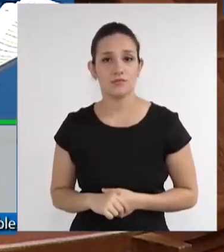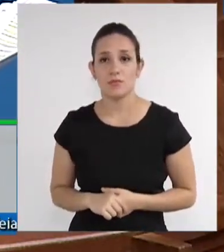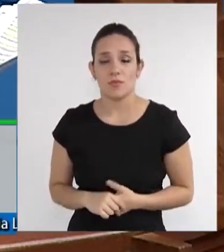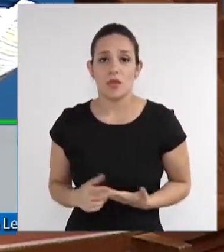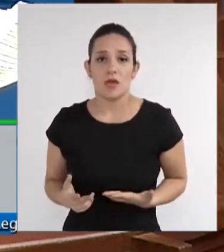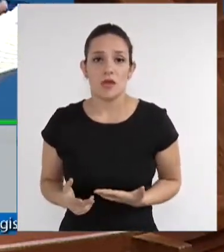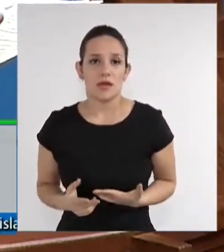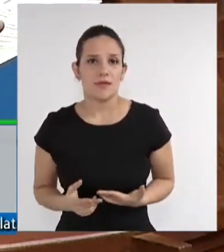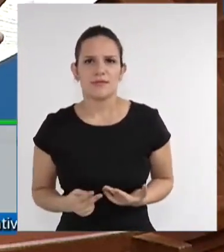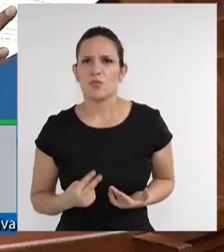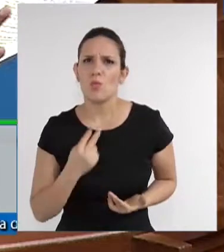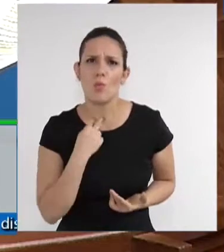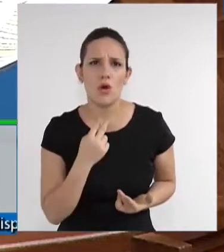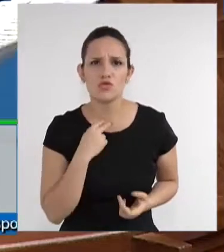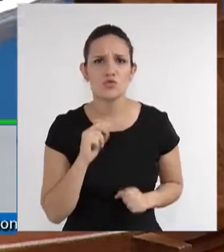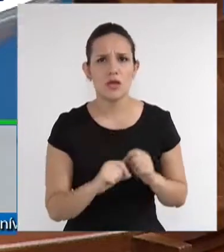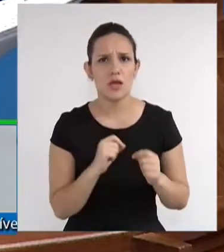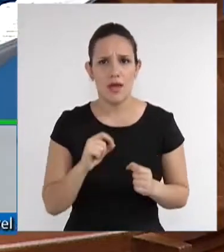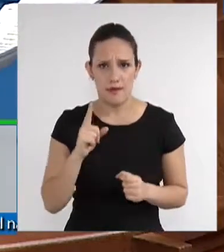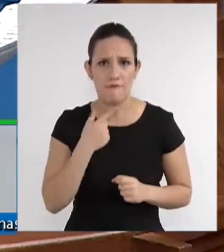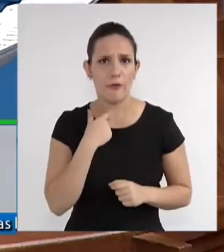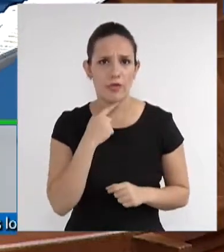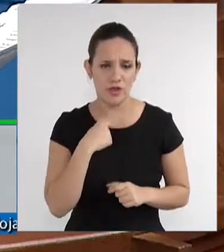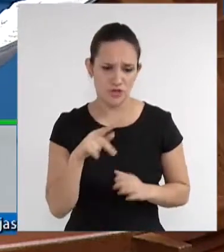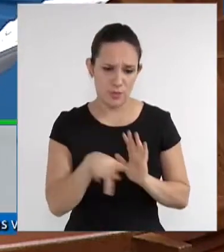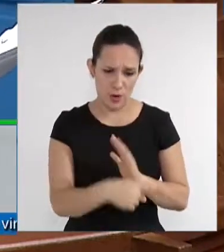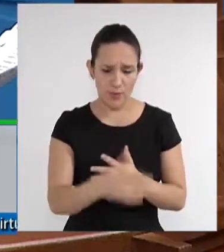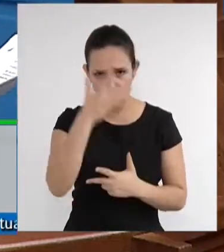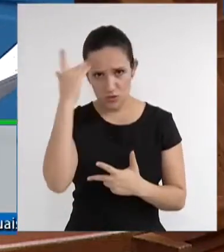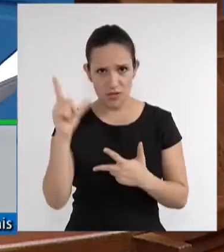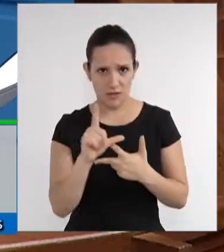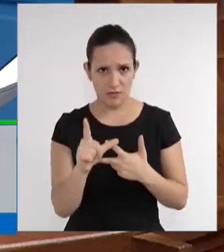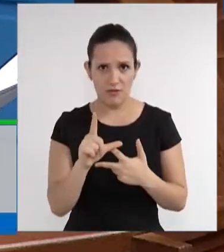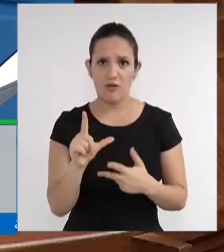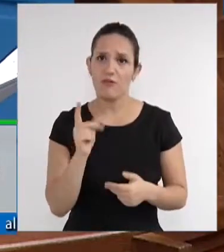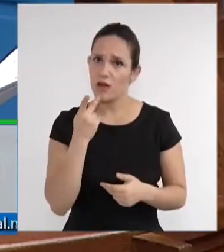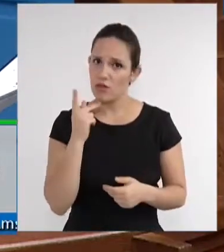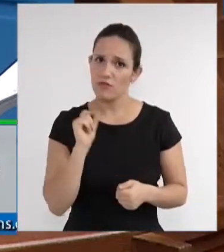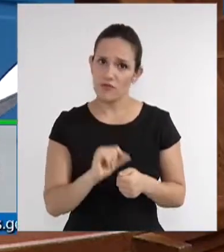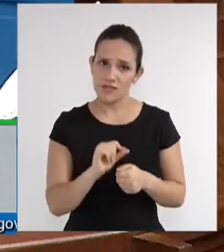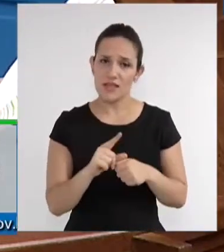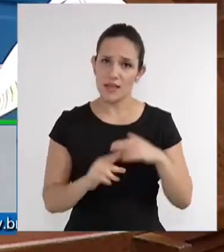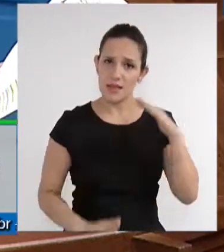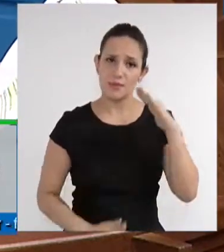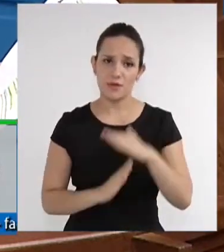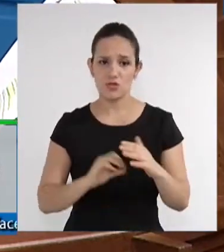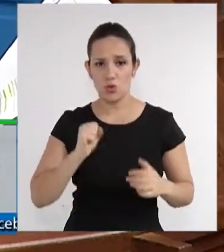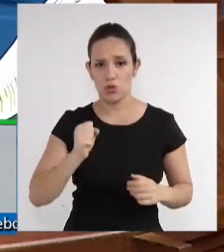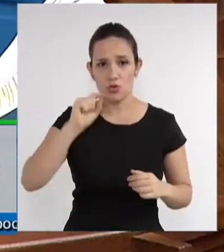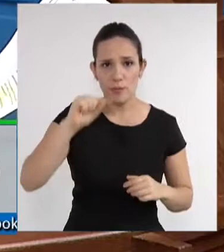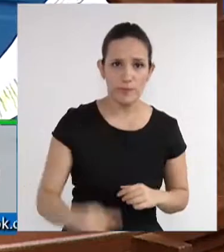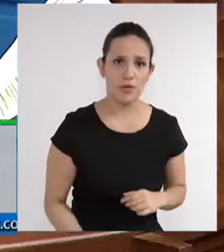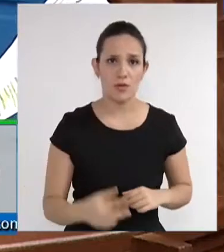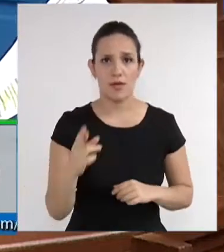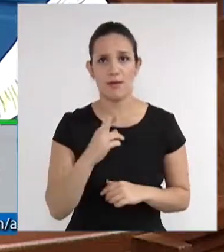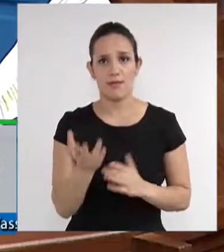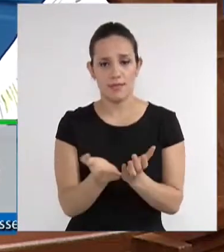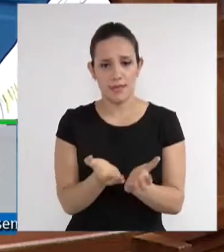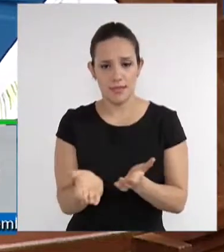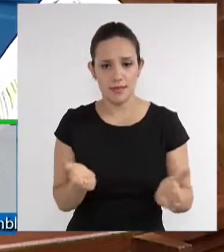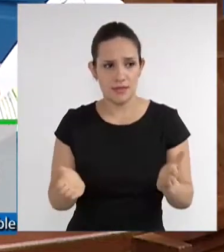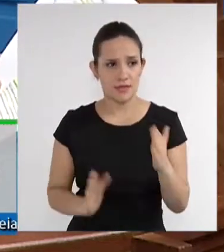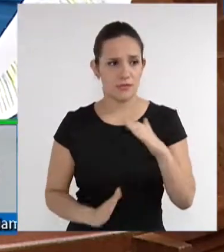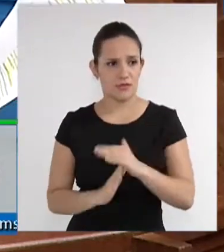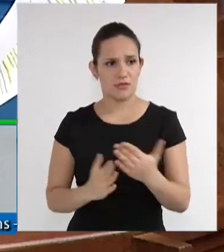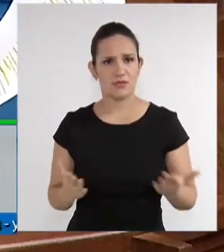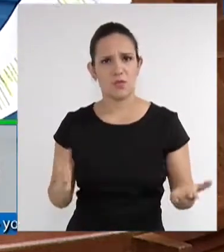o valor das licitações, como, por exemplo, o limite de R$8.000 como teto de licitação. Então, praticamente, tudo que se vai